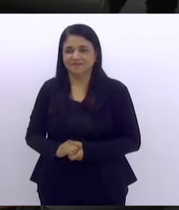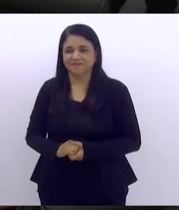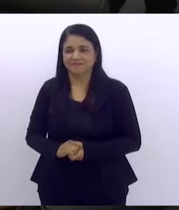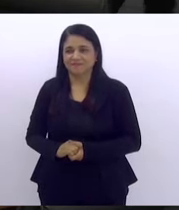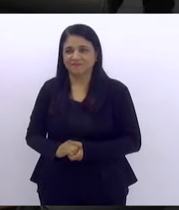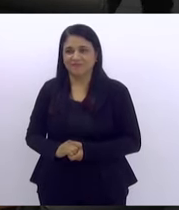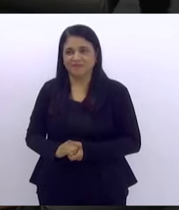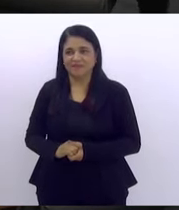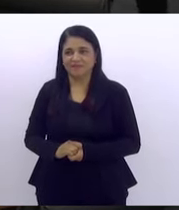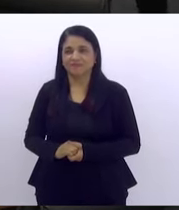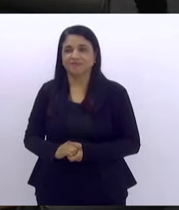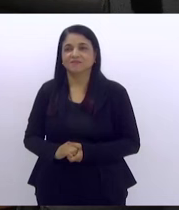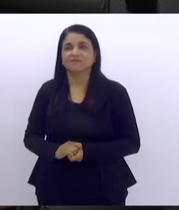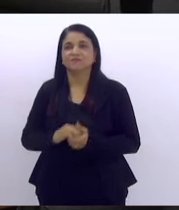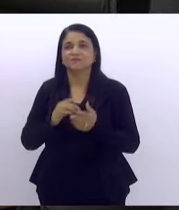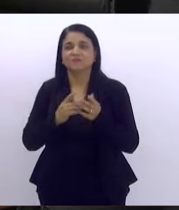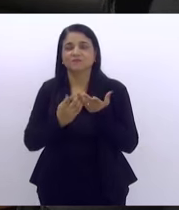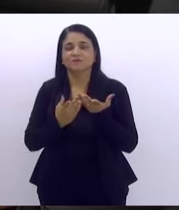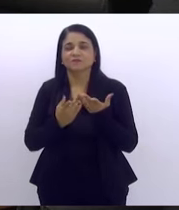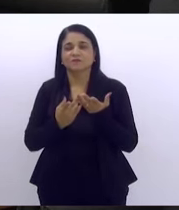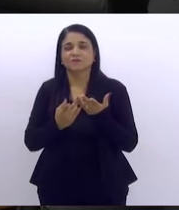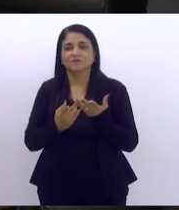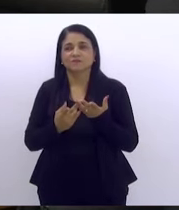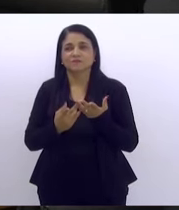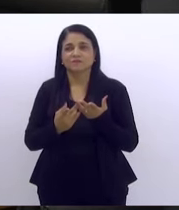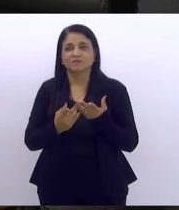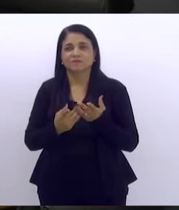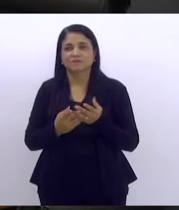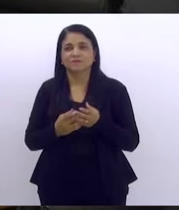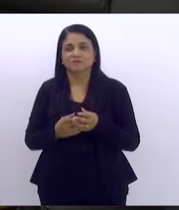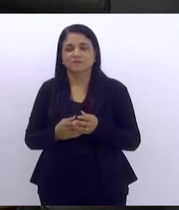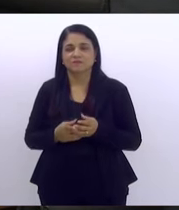Orçamento, Finanças, Fiscalização Financeira e Controle.